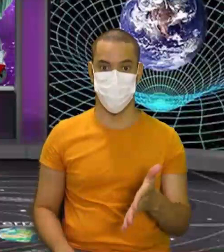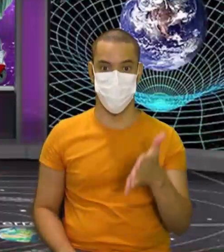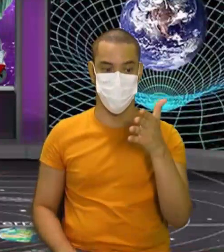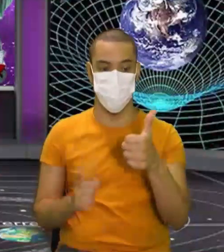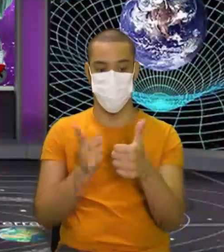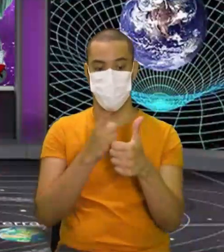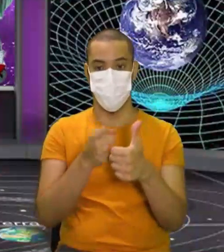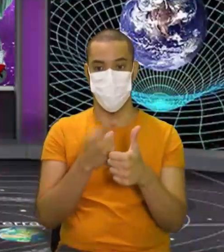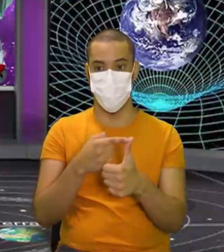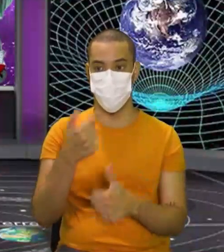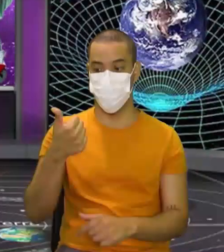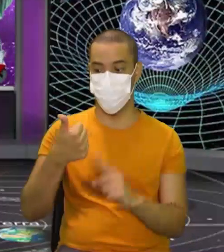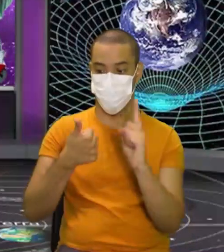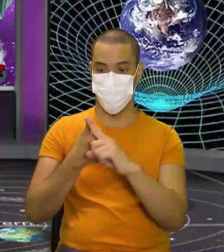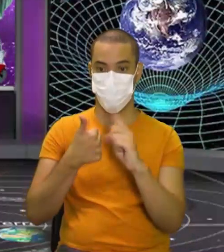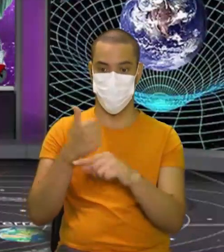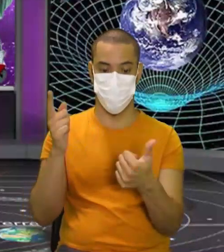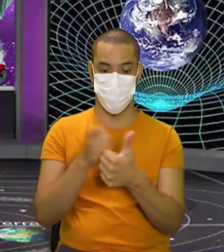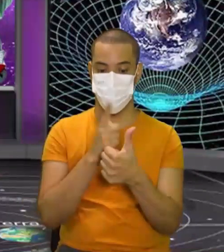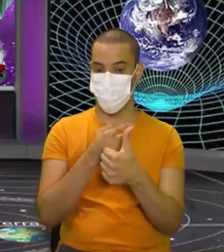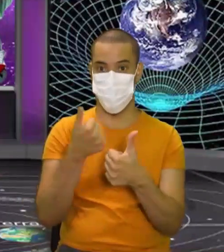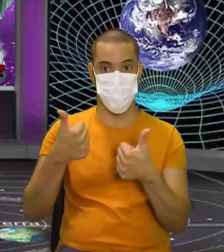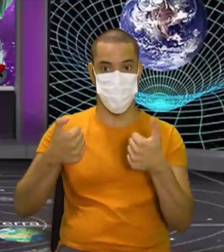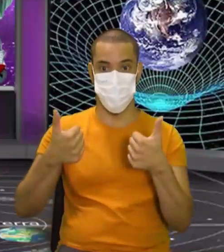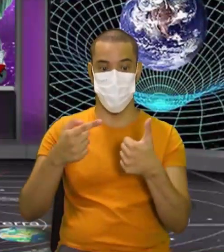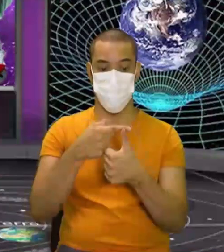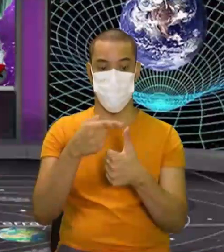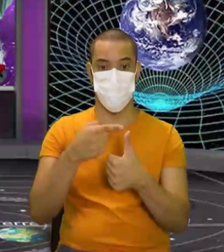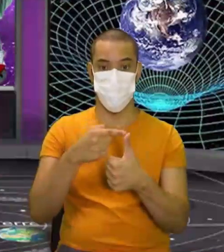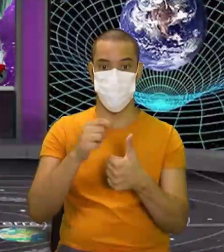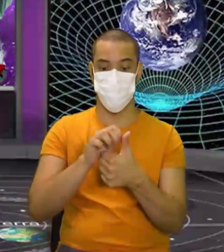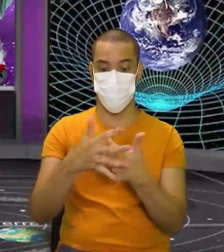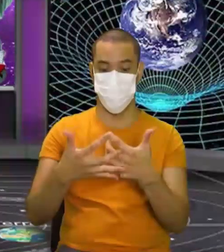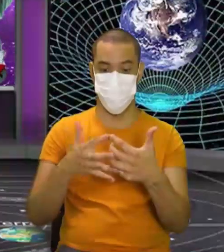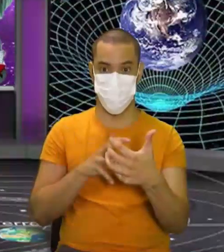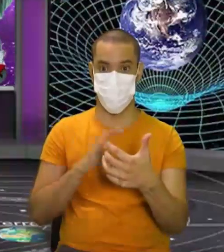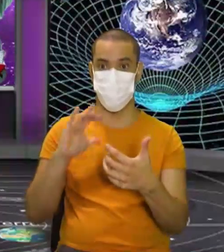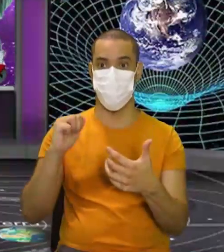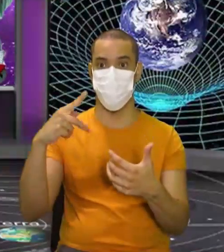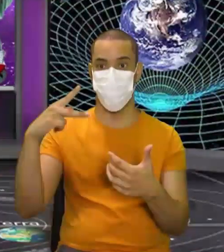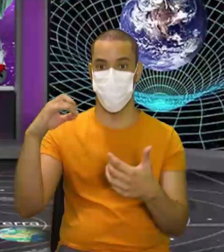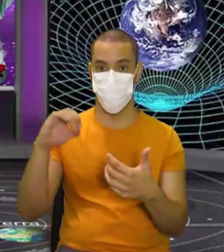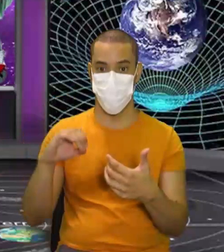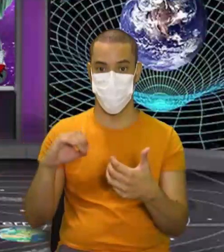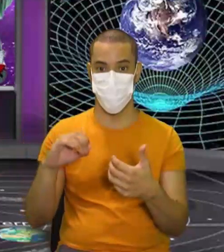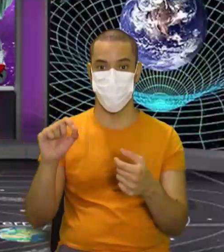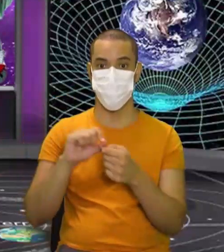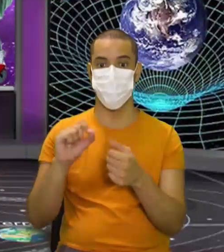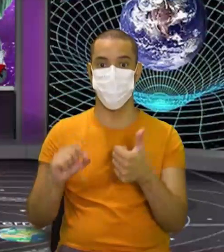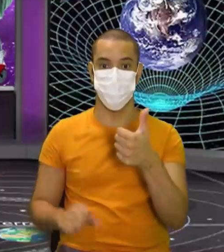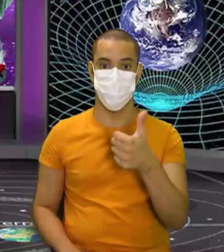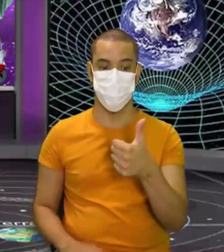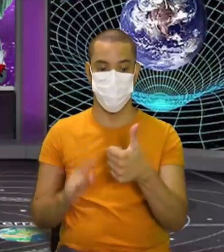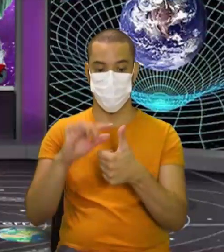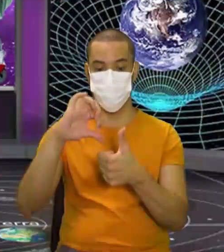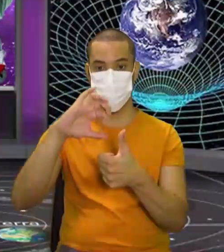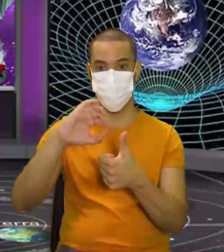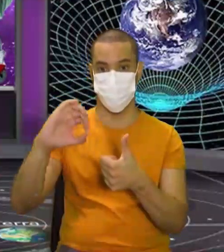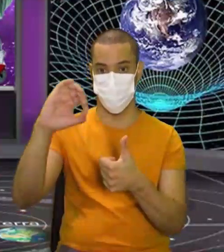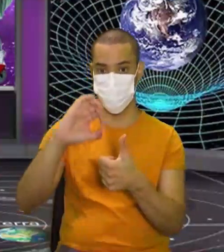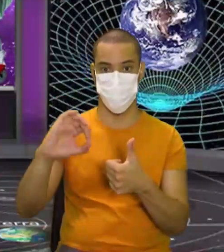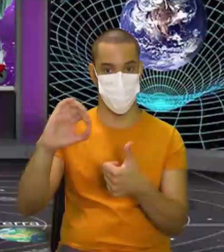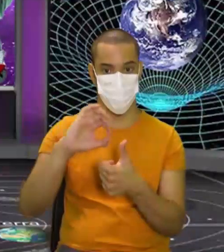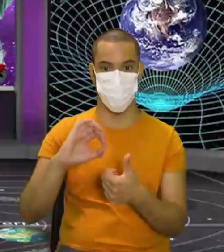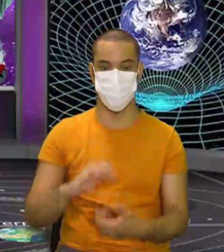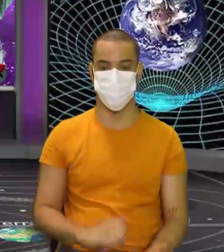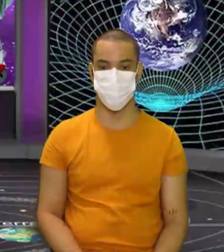dedo, aqui o polegar, né? E o restante é o campo. Eles fazem um ângulo o quê? De 90 graus. Então,